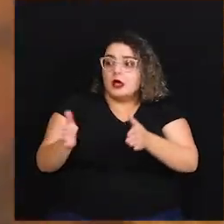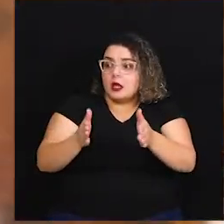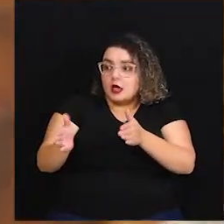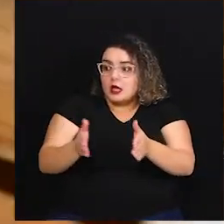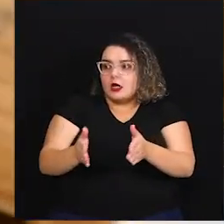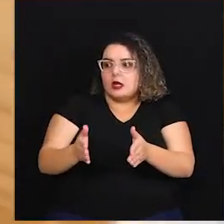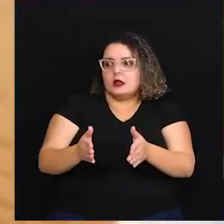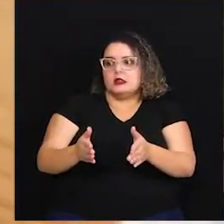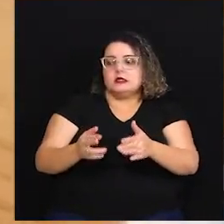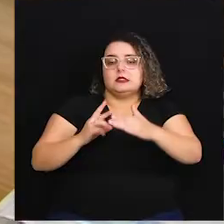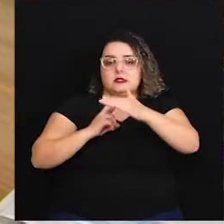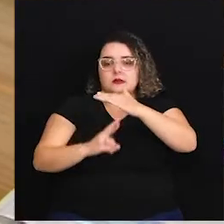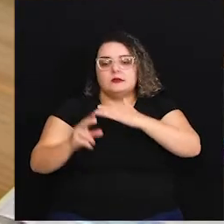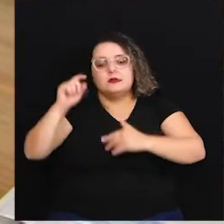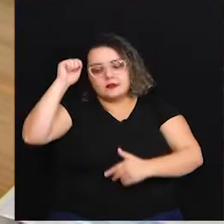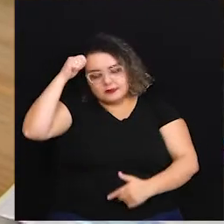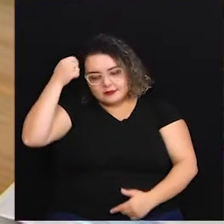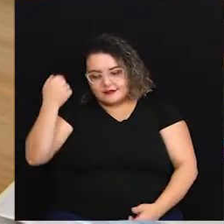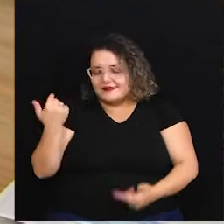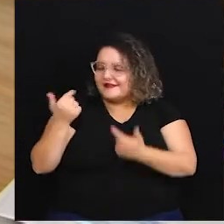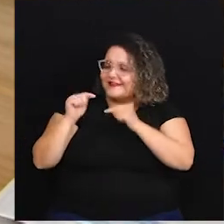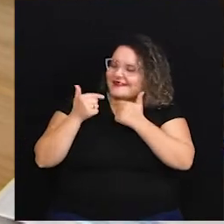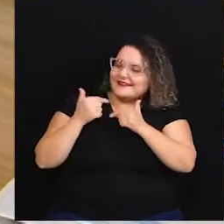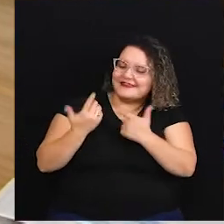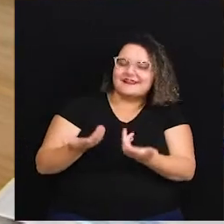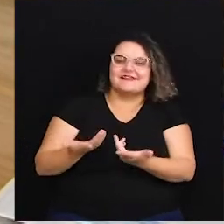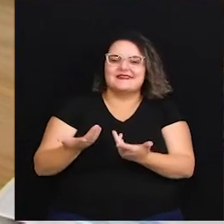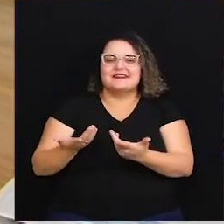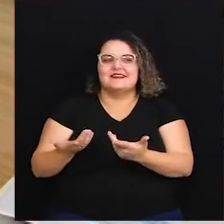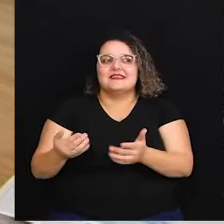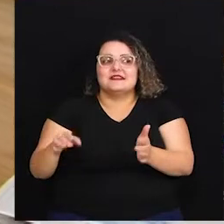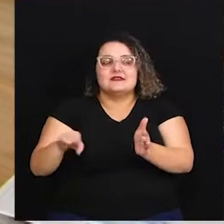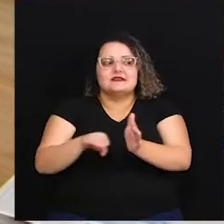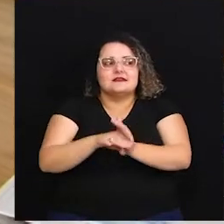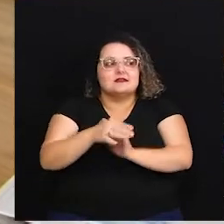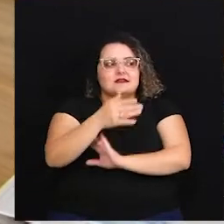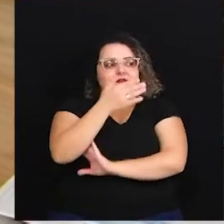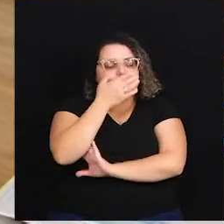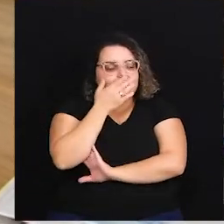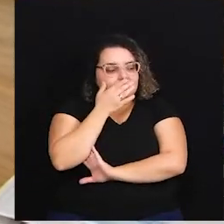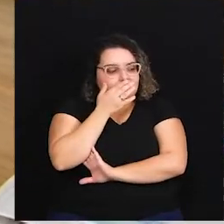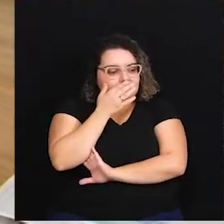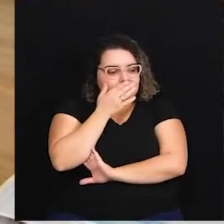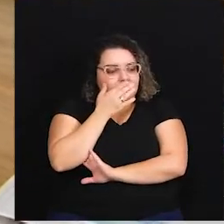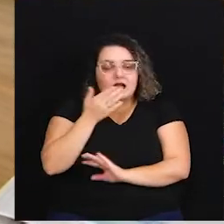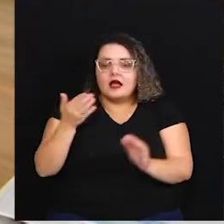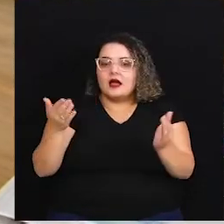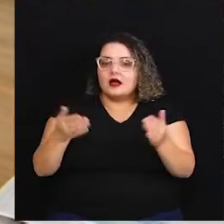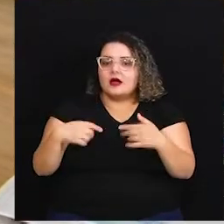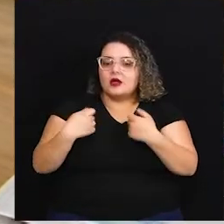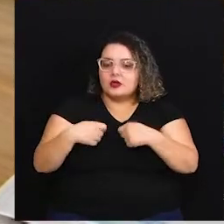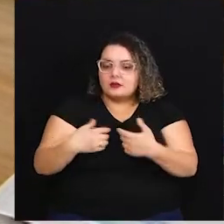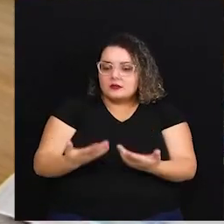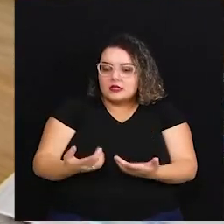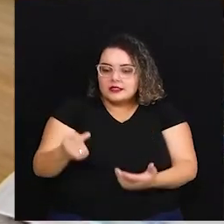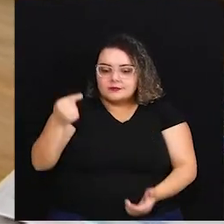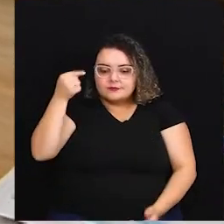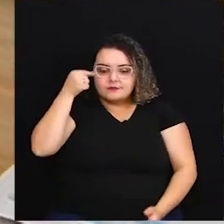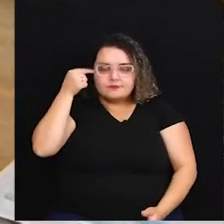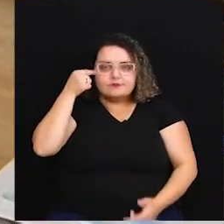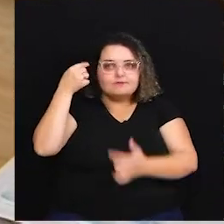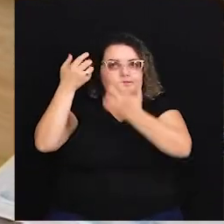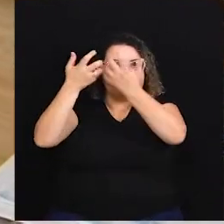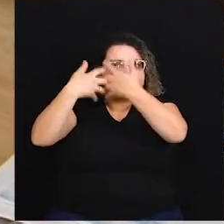Então, a partir dessa Feira Preta, você chegou e falou, é agora que eu preciso,